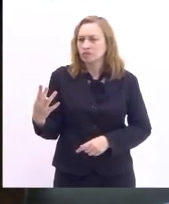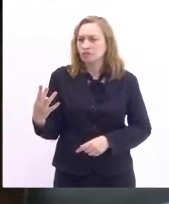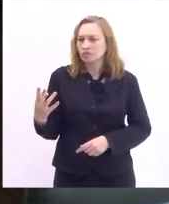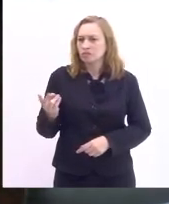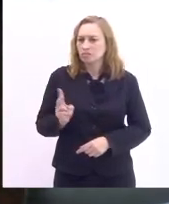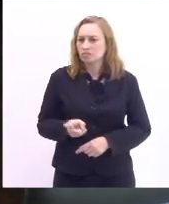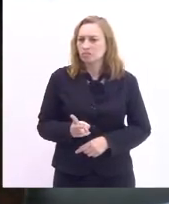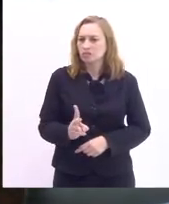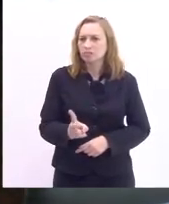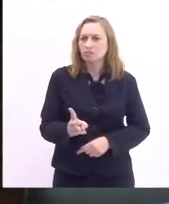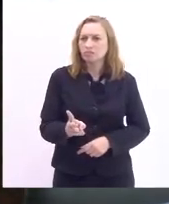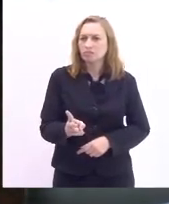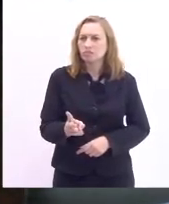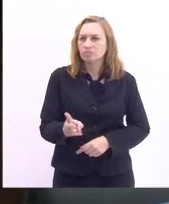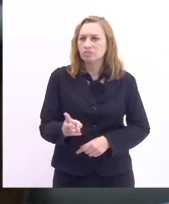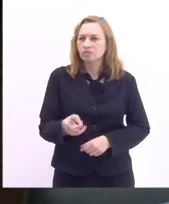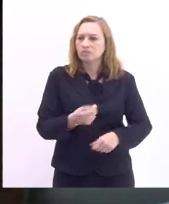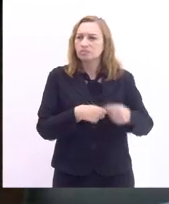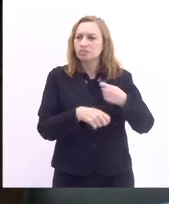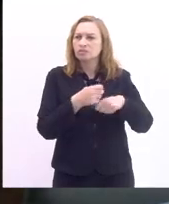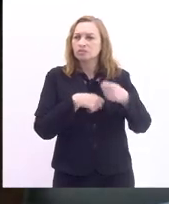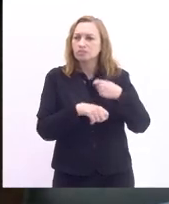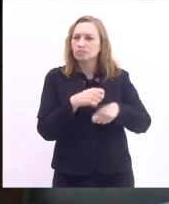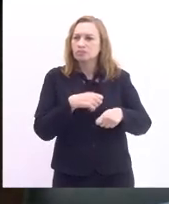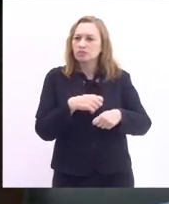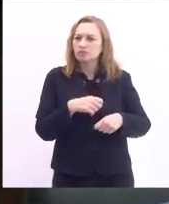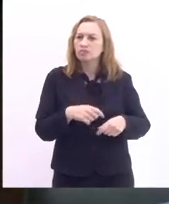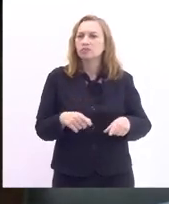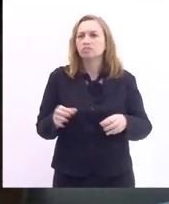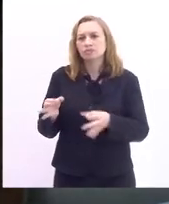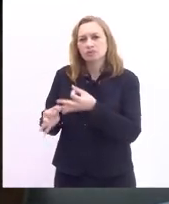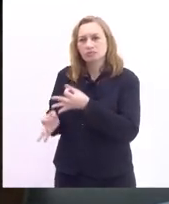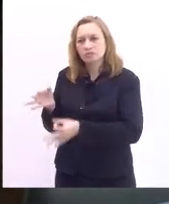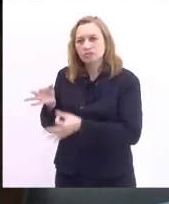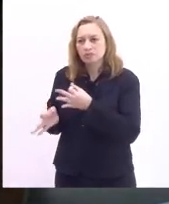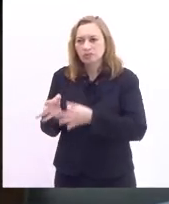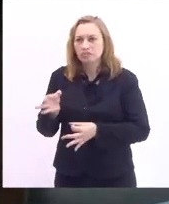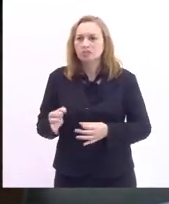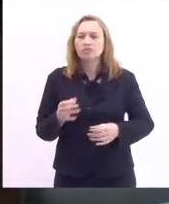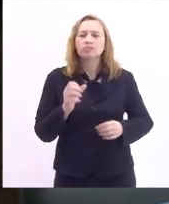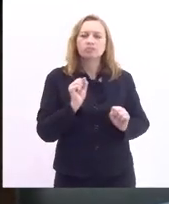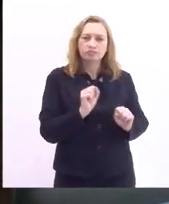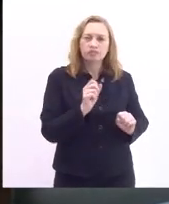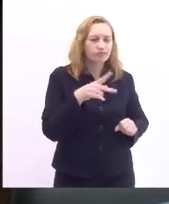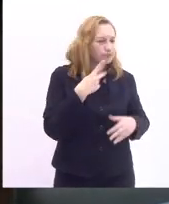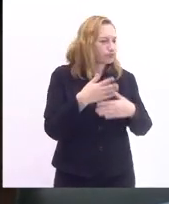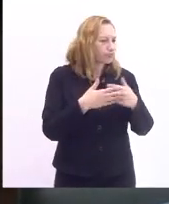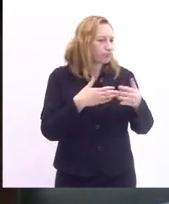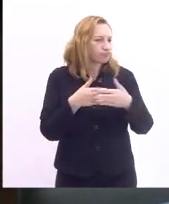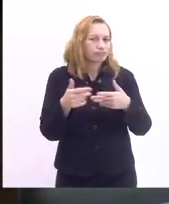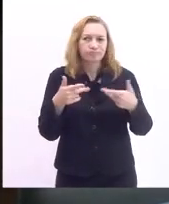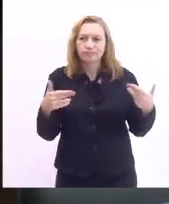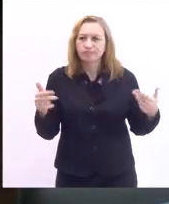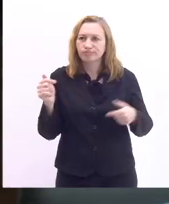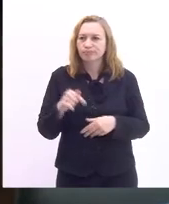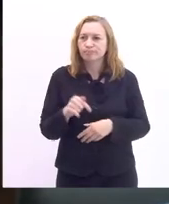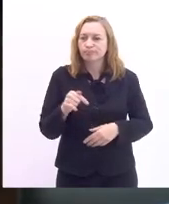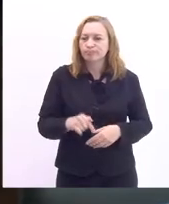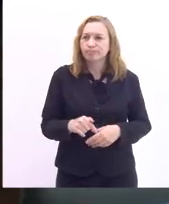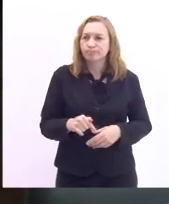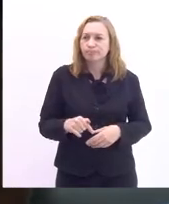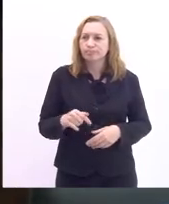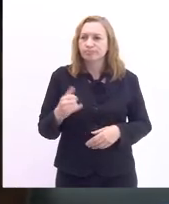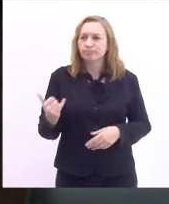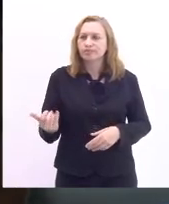mantidas no âmbito administrativo e no âmbito judiciário não pode falar o que quiser aqui a gente